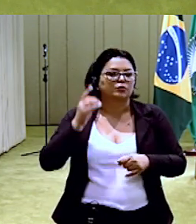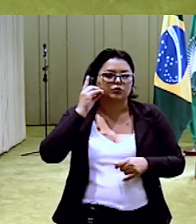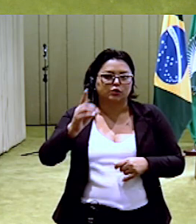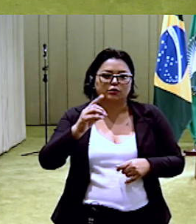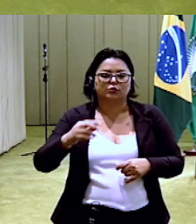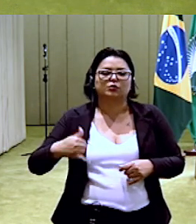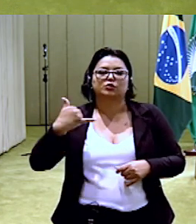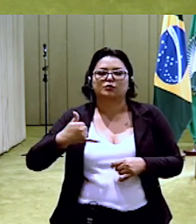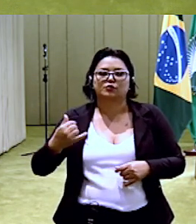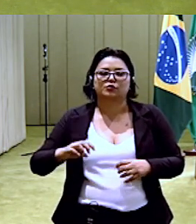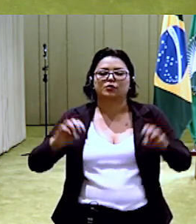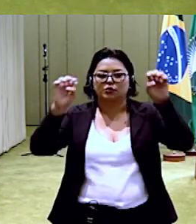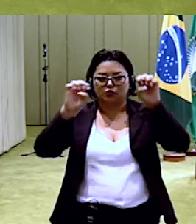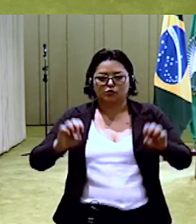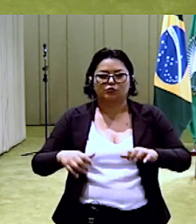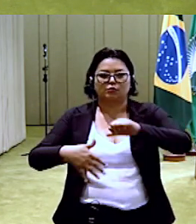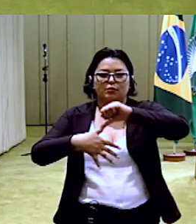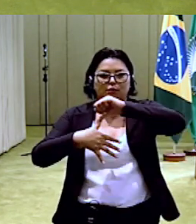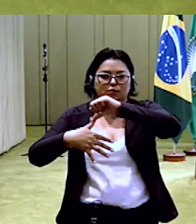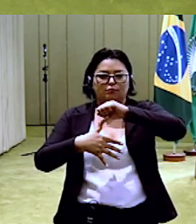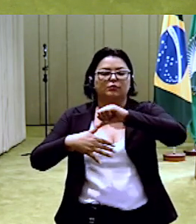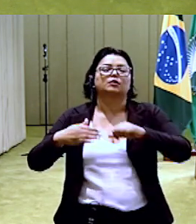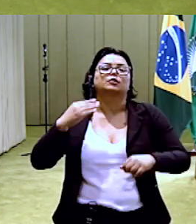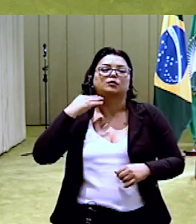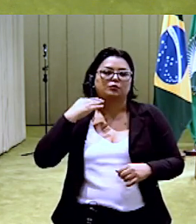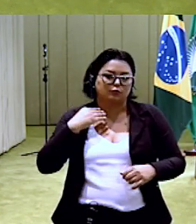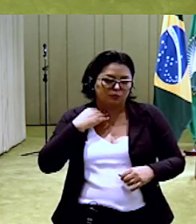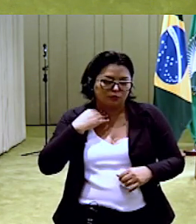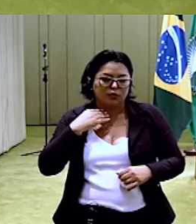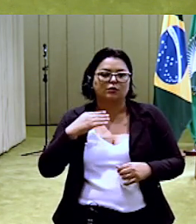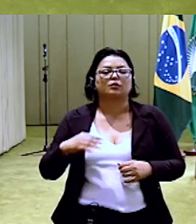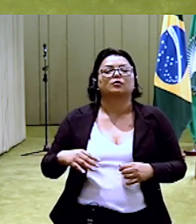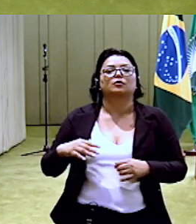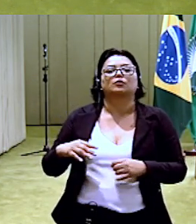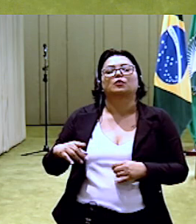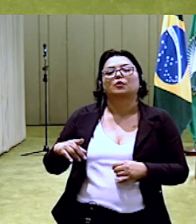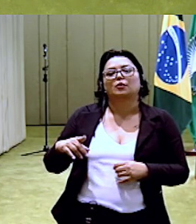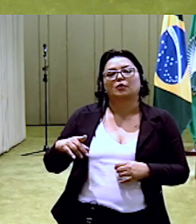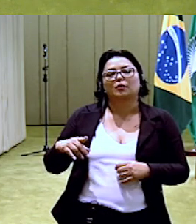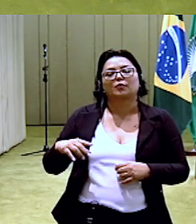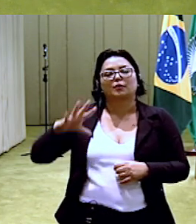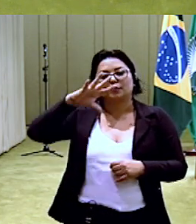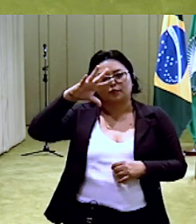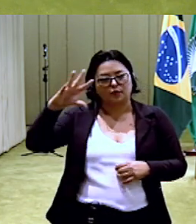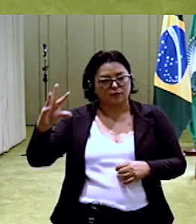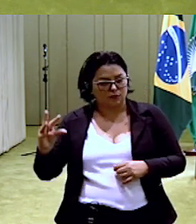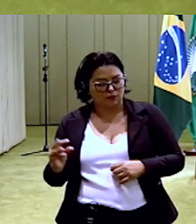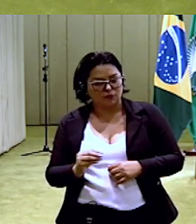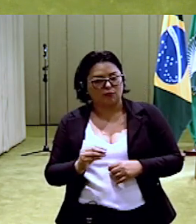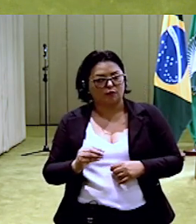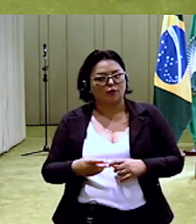diretora de Energia e Infraestrutura para a América Latina no Standard Bank Group, que, como sabem, tem sede na África do Sul.